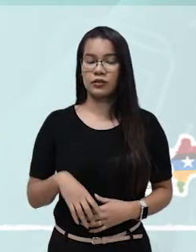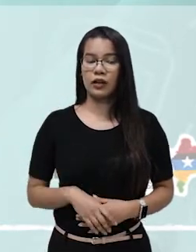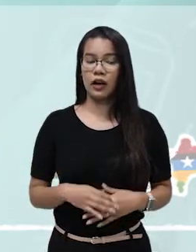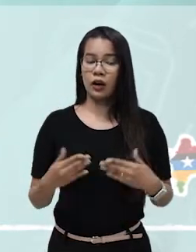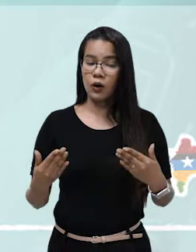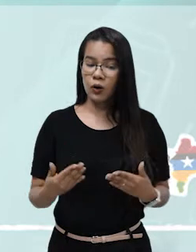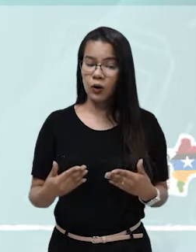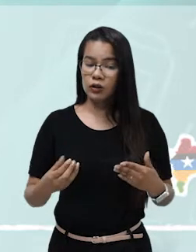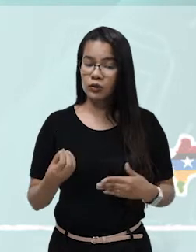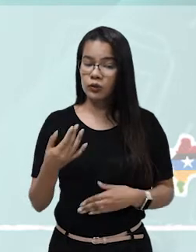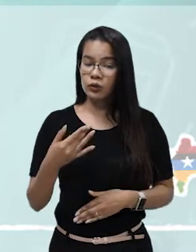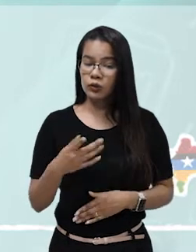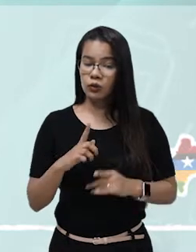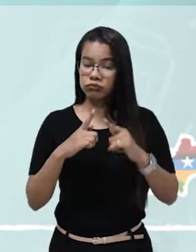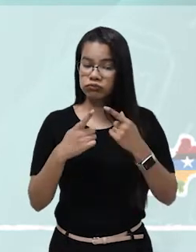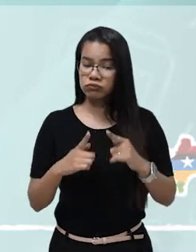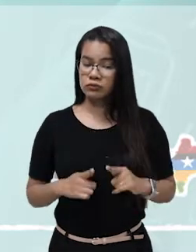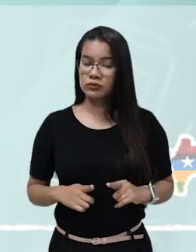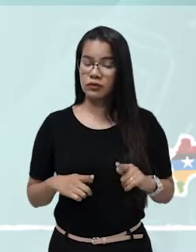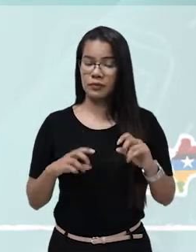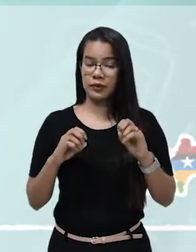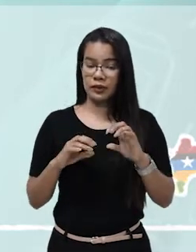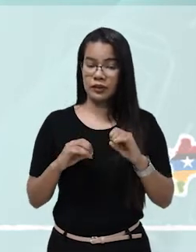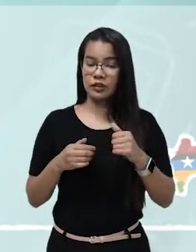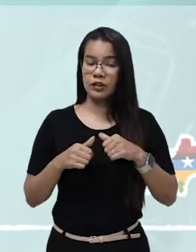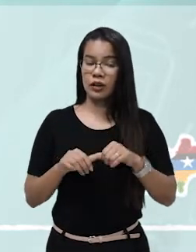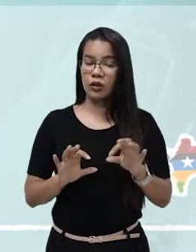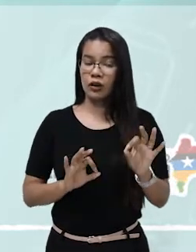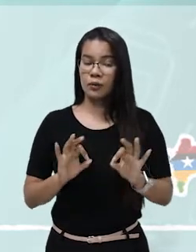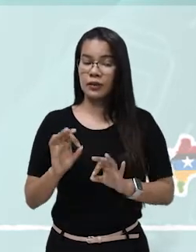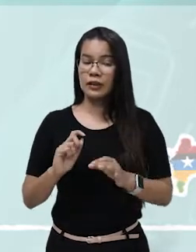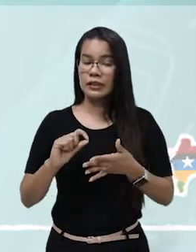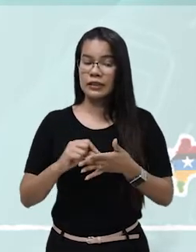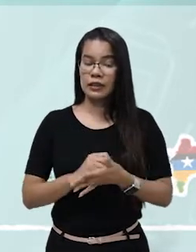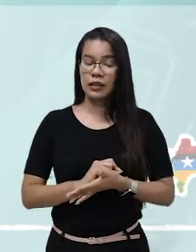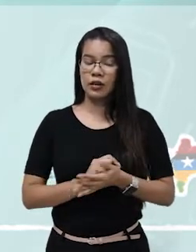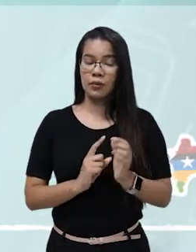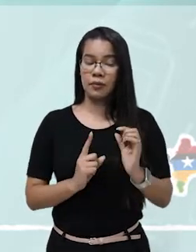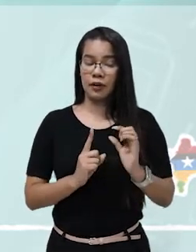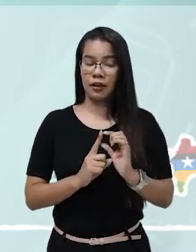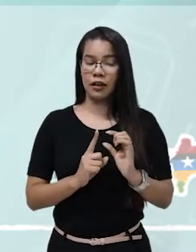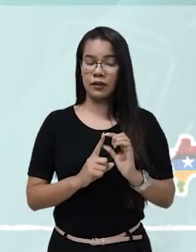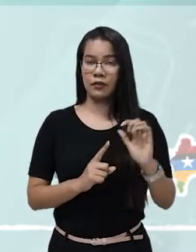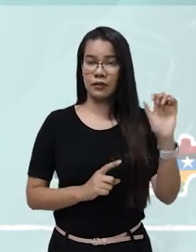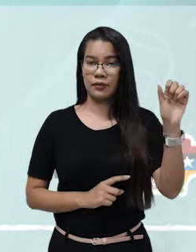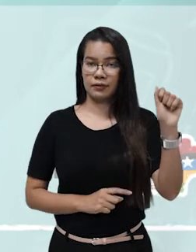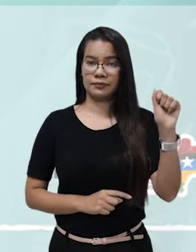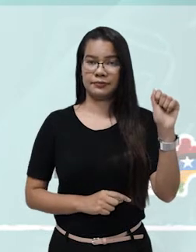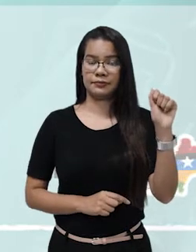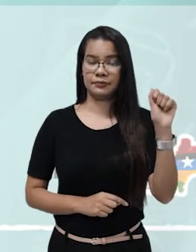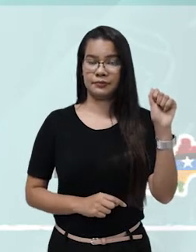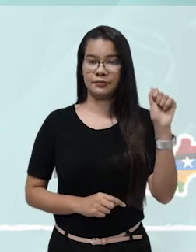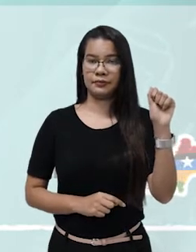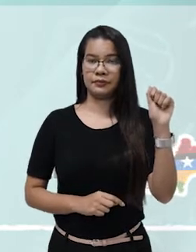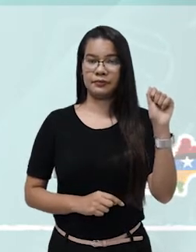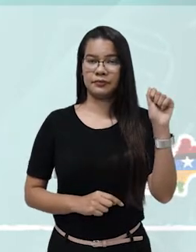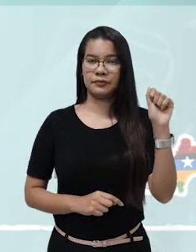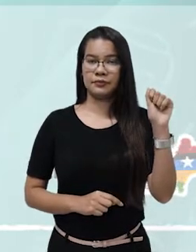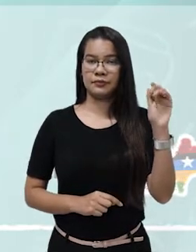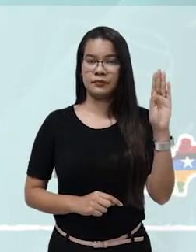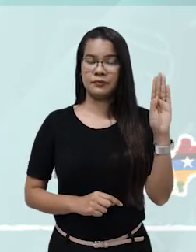o termo A, hiperidratação, B, hipersensibilidade,